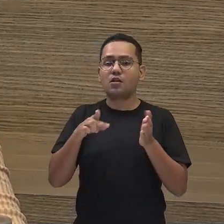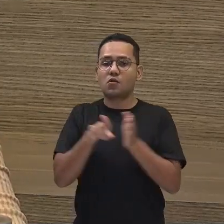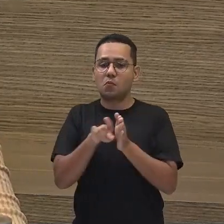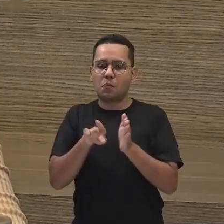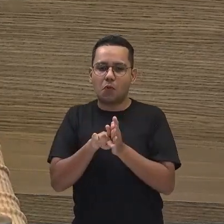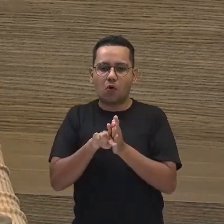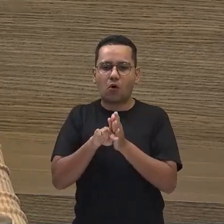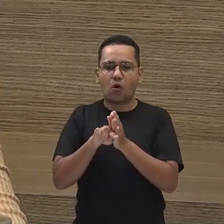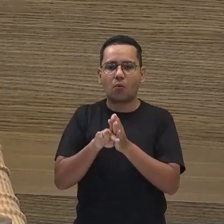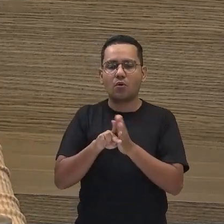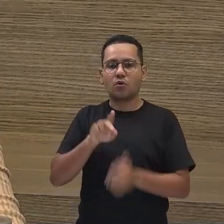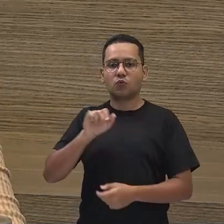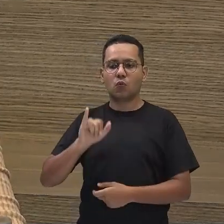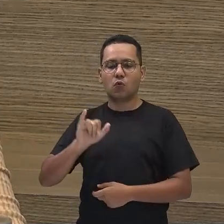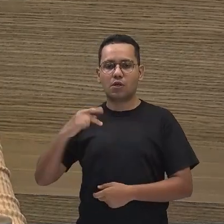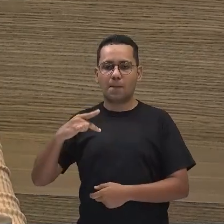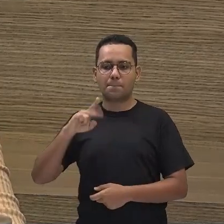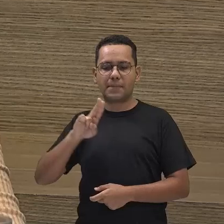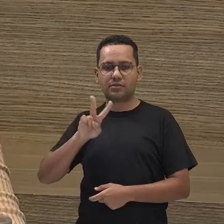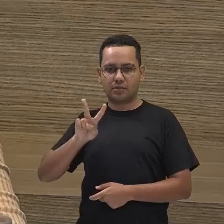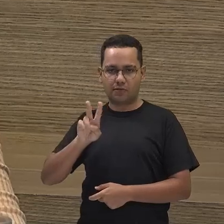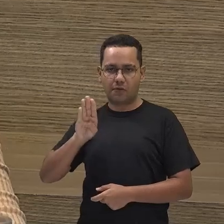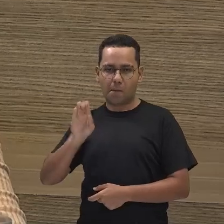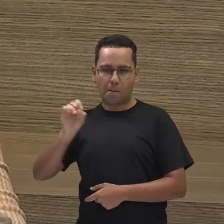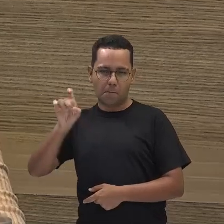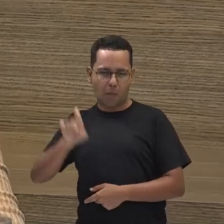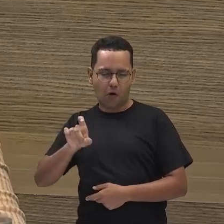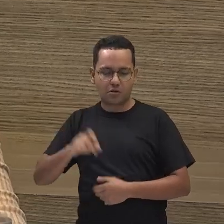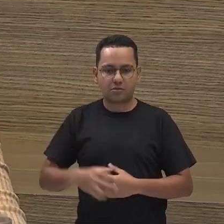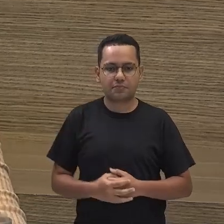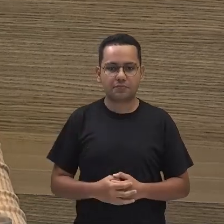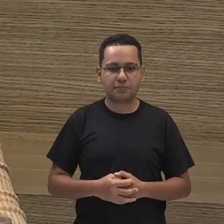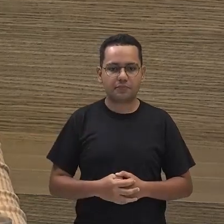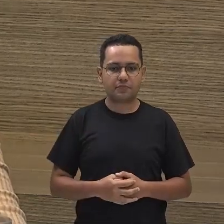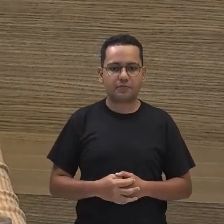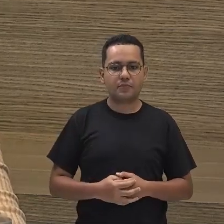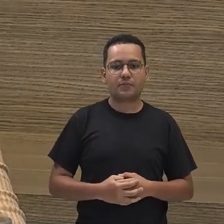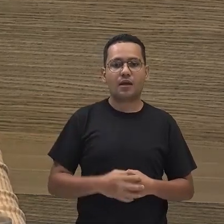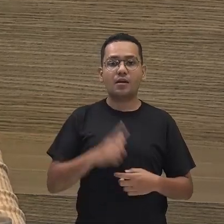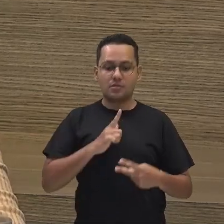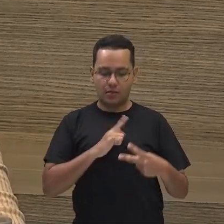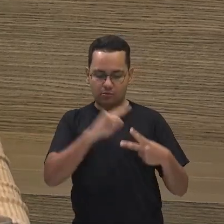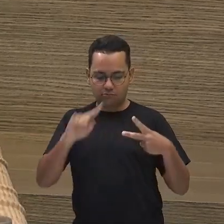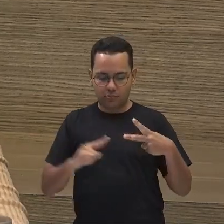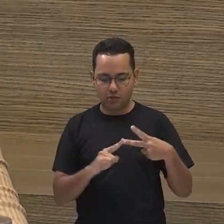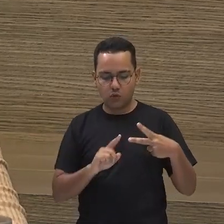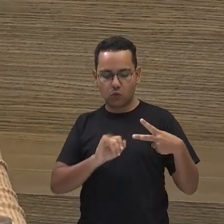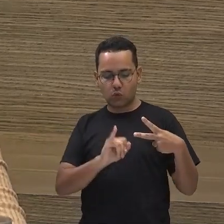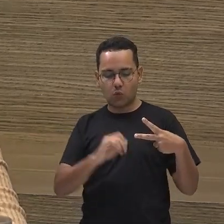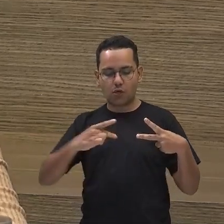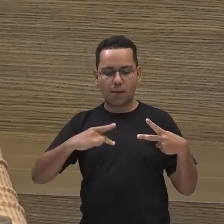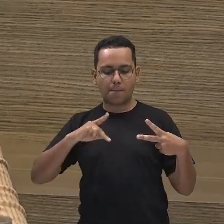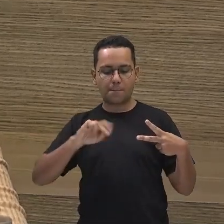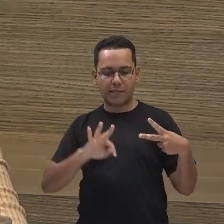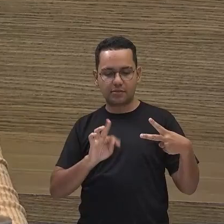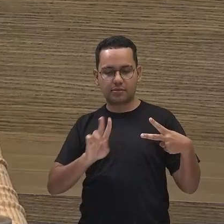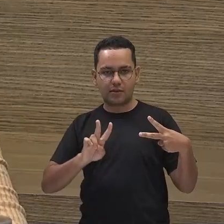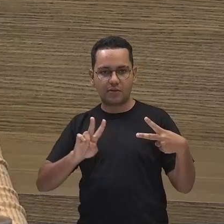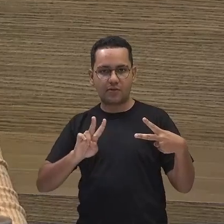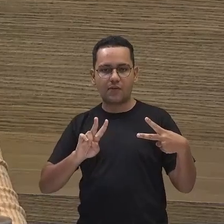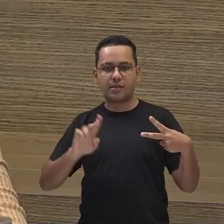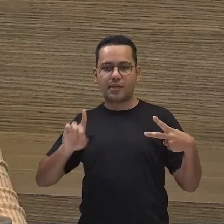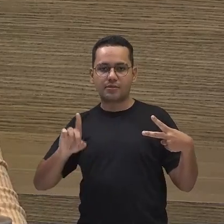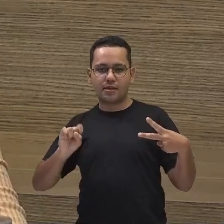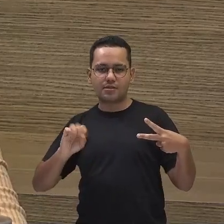o IPTV Box. E aí também a gente trouxe um tutorial do uso do IPTV na desktop, na CPU. A gente vai